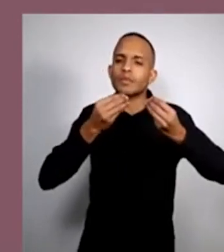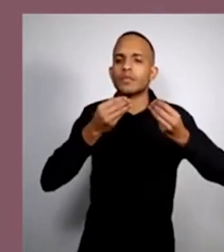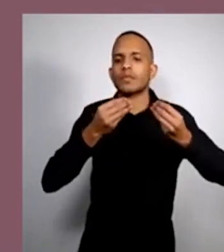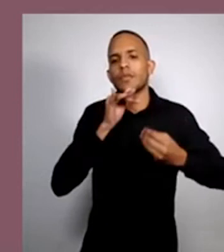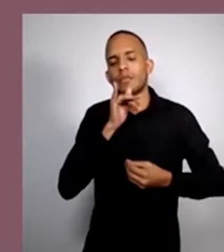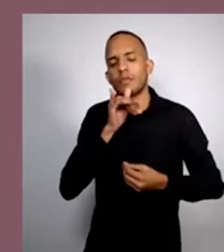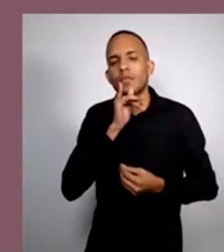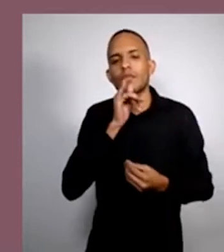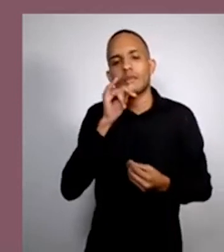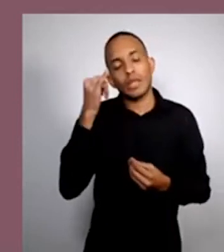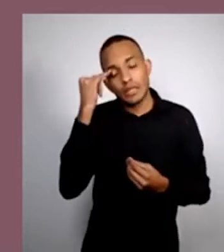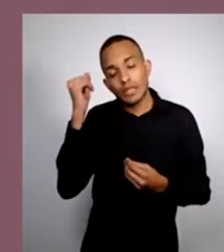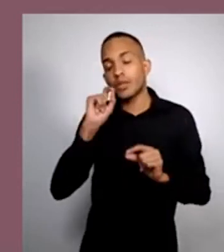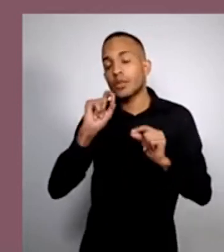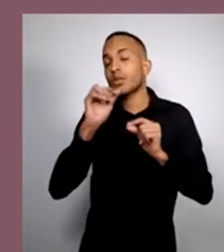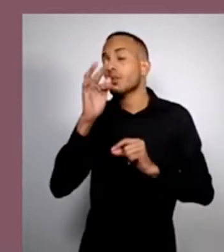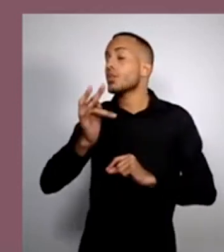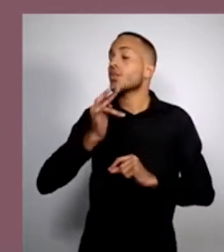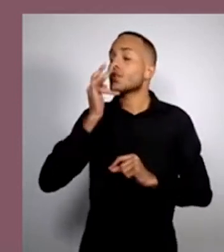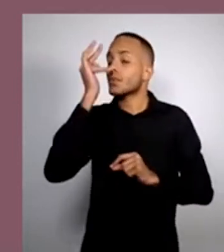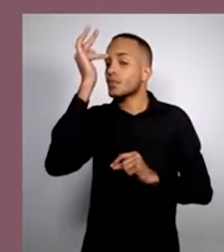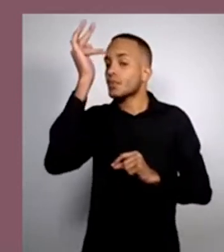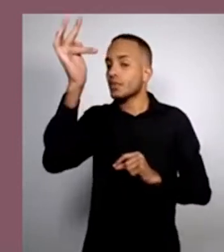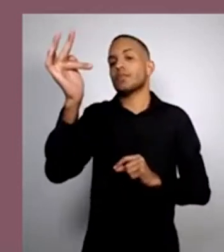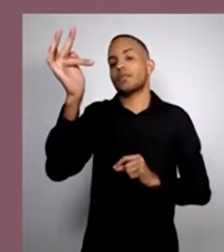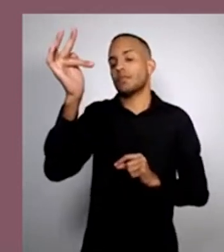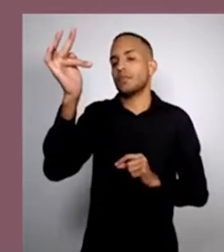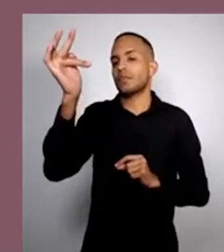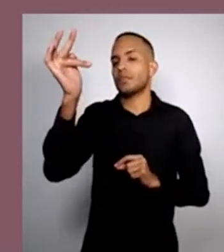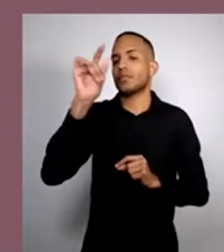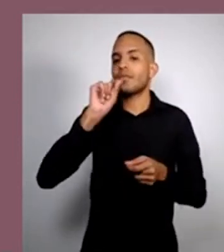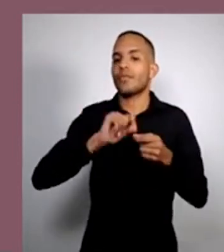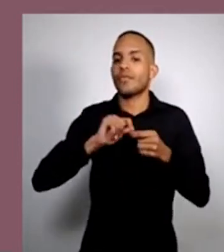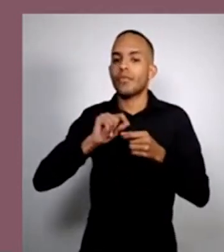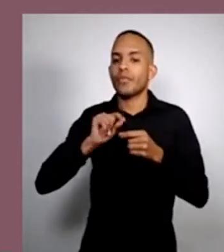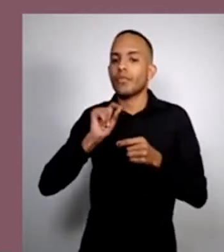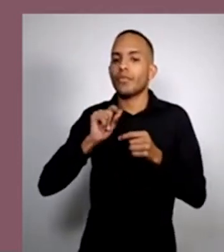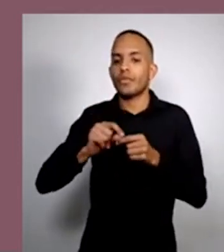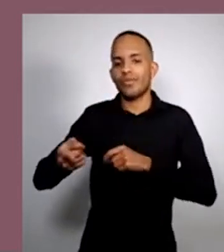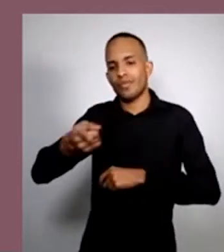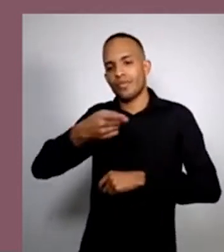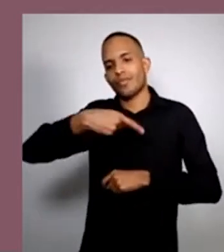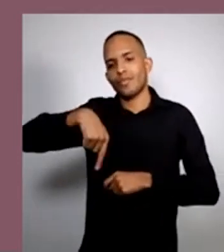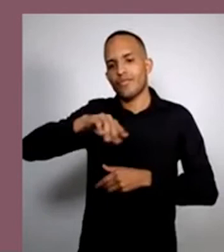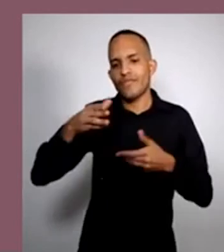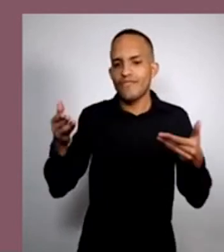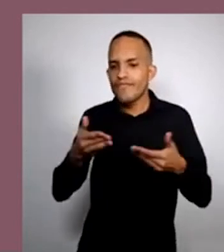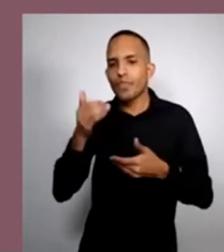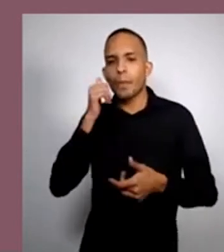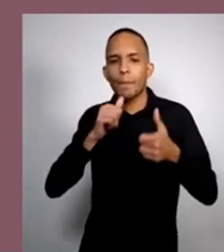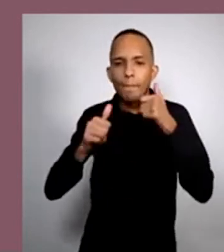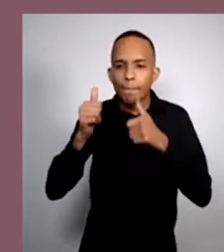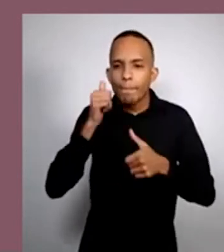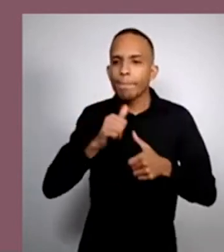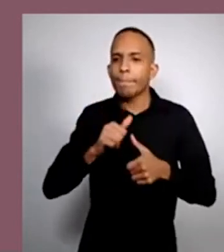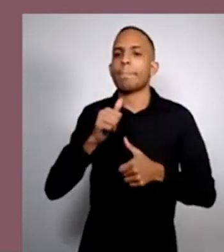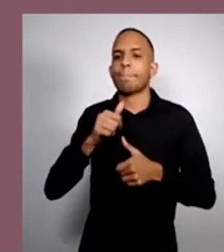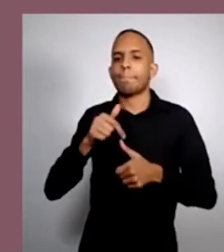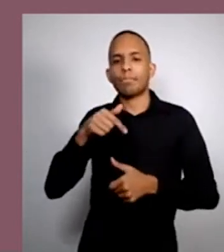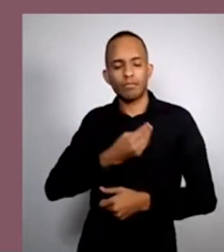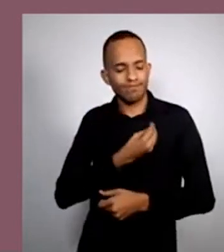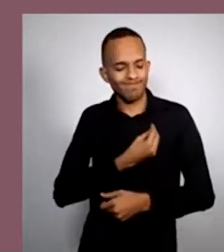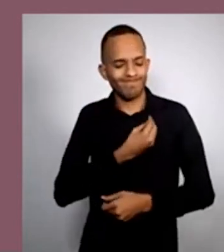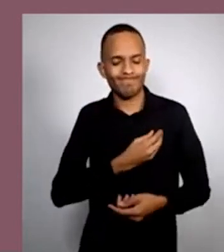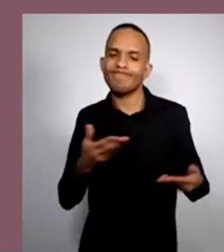com a ideia de que o futuro, quem faz somos nós, homens e mulheres, que estamos aqui presentes